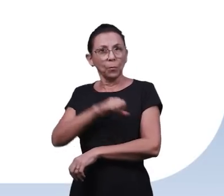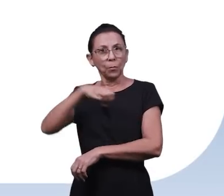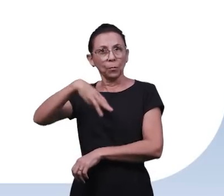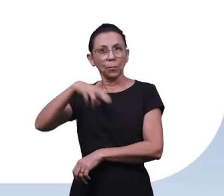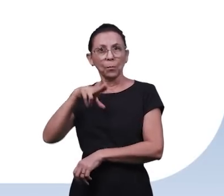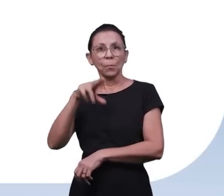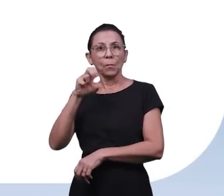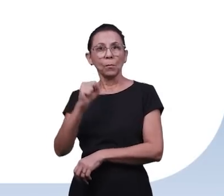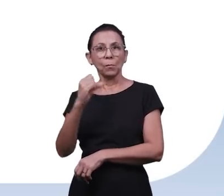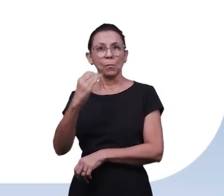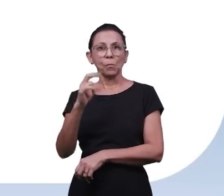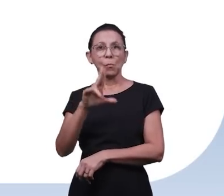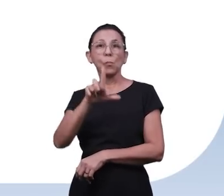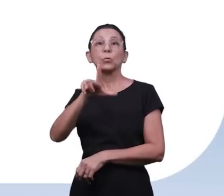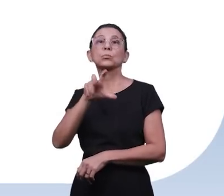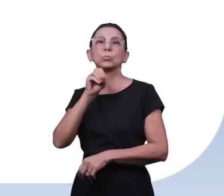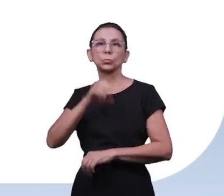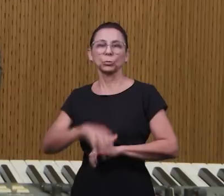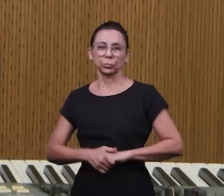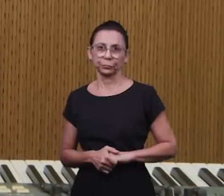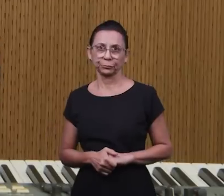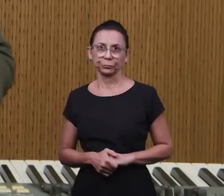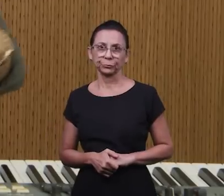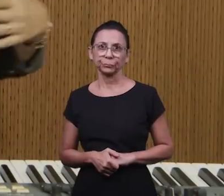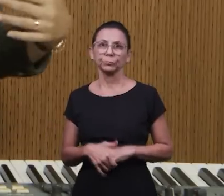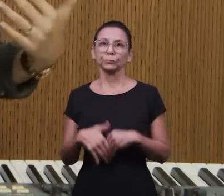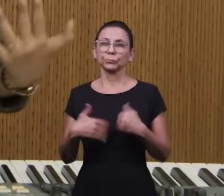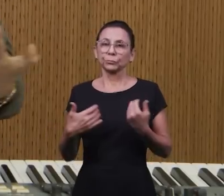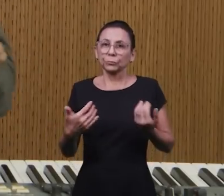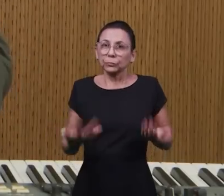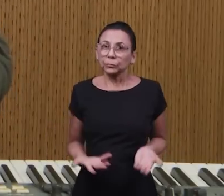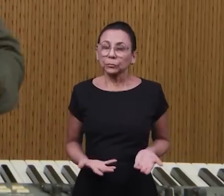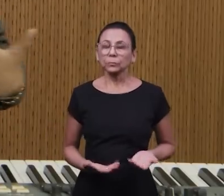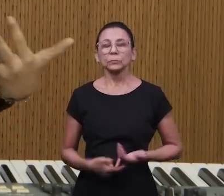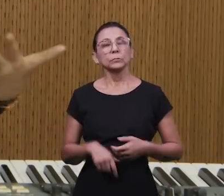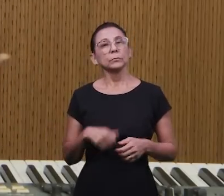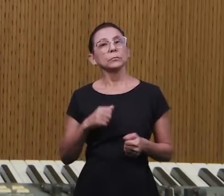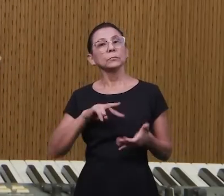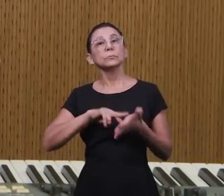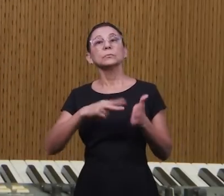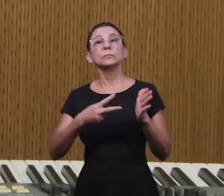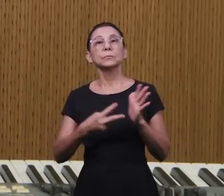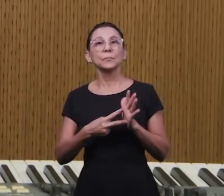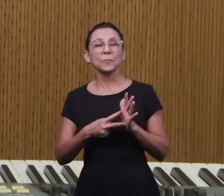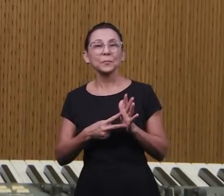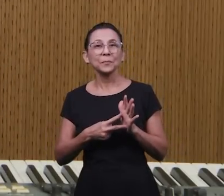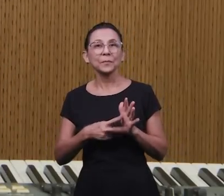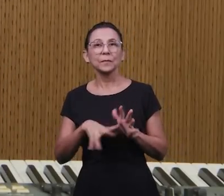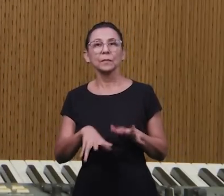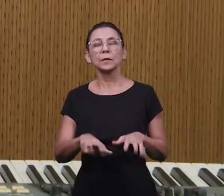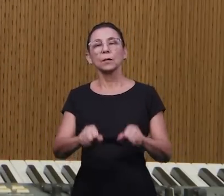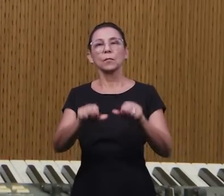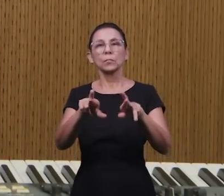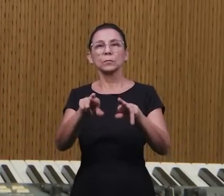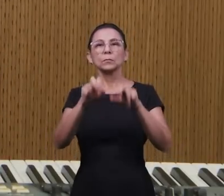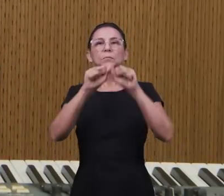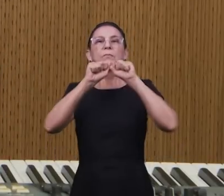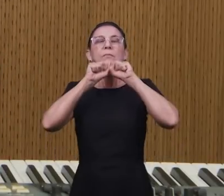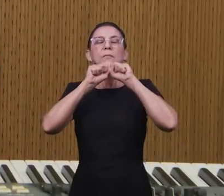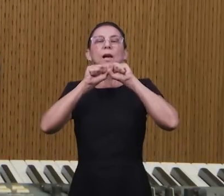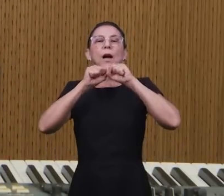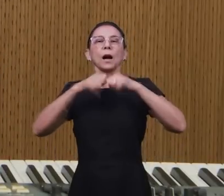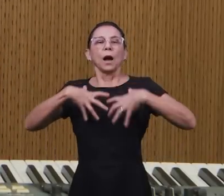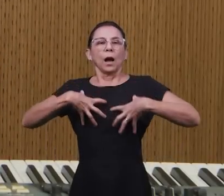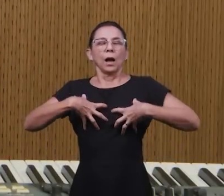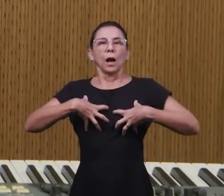estão ativas na nossa emissão vocal. Ou seja, para ter uma respiração completa, dessa maneira, nós